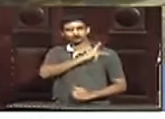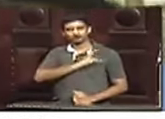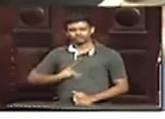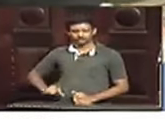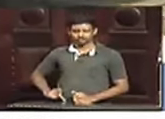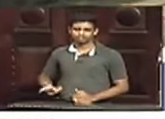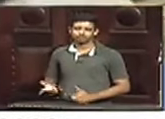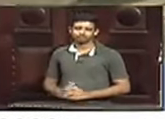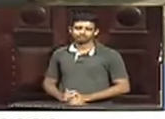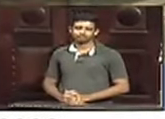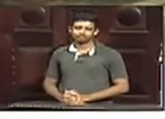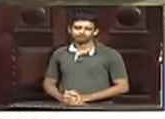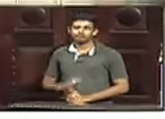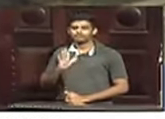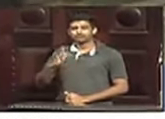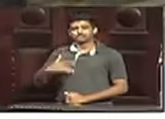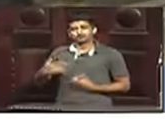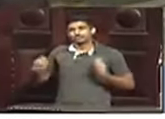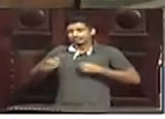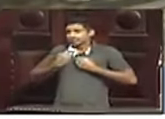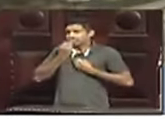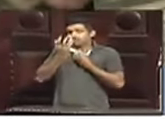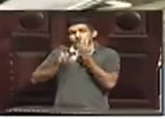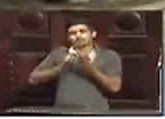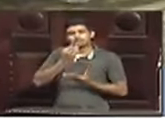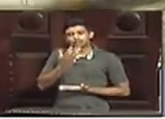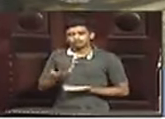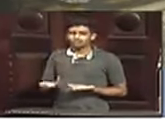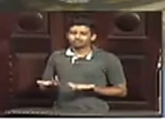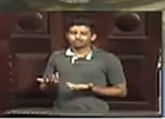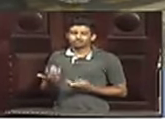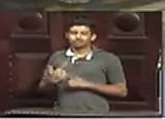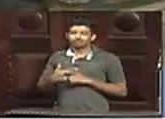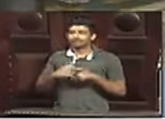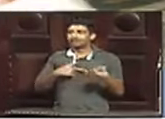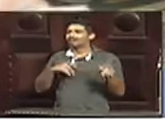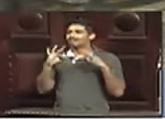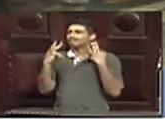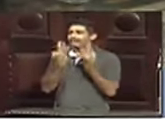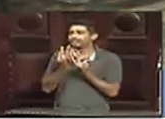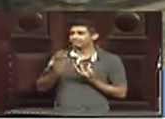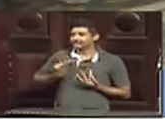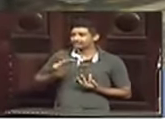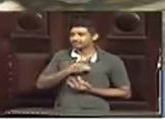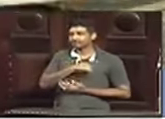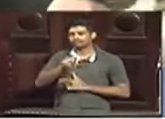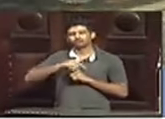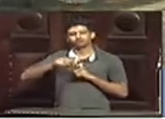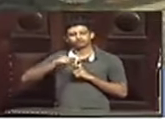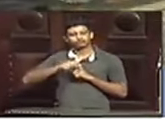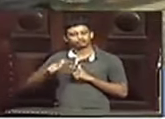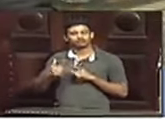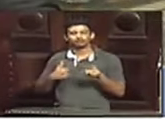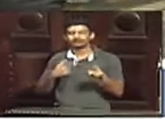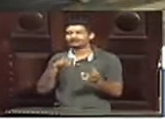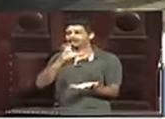sua benevolência, mas eu tinha que desabafar. A minha família estava ali, eu tentei chegar no distrito, fui